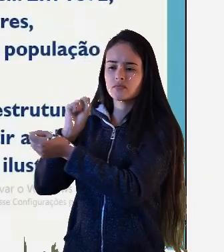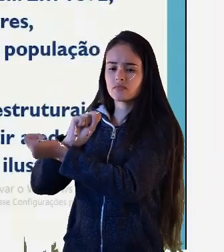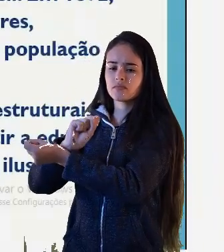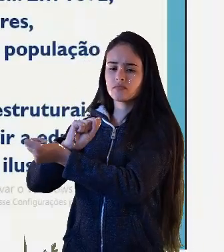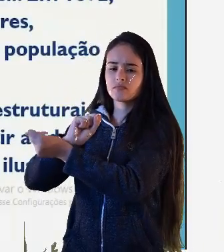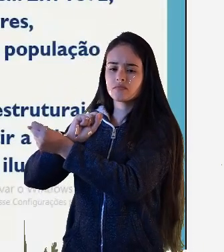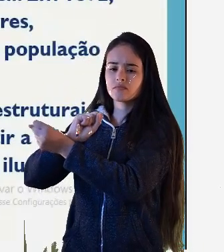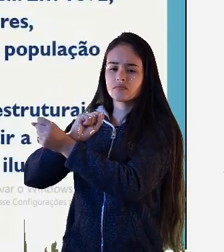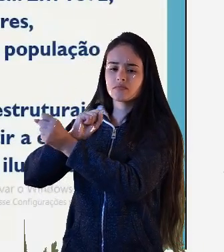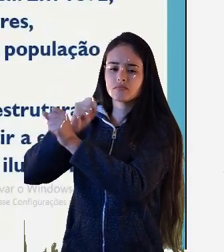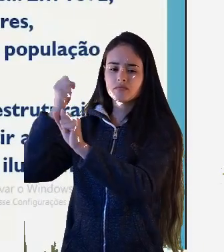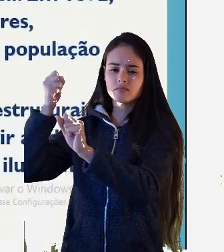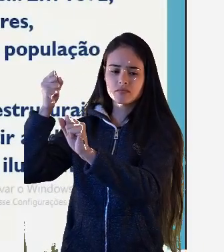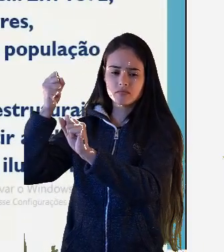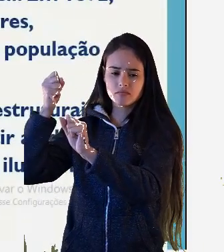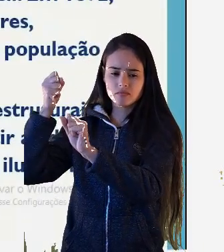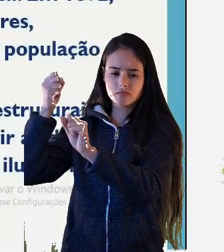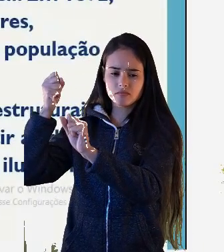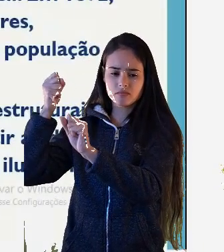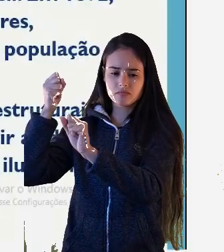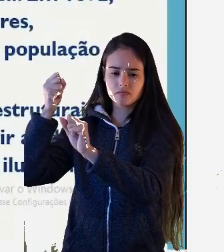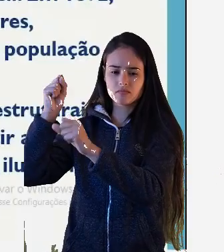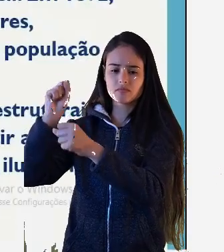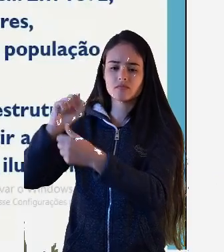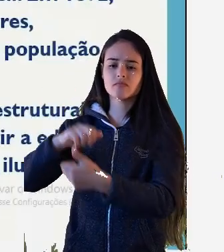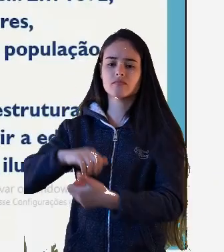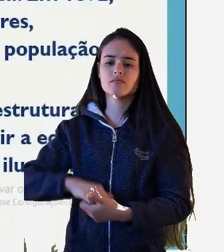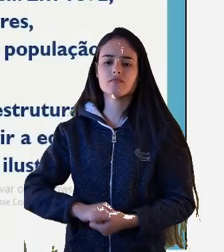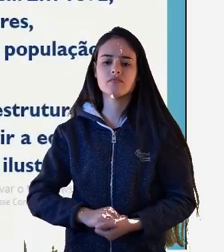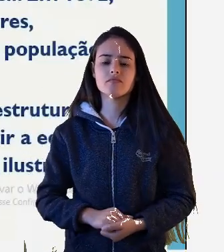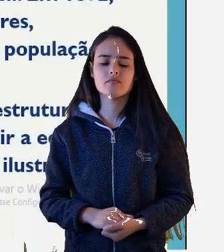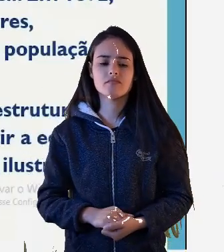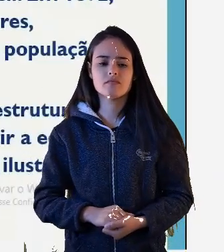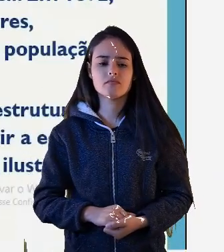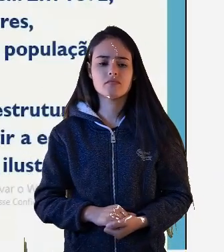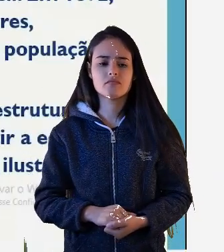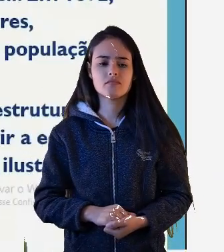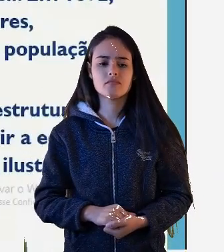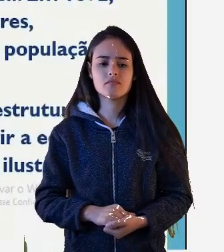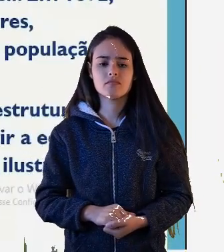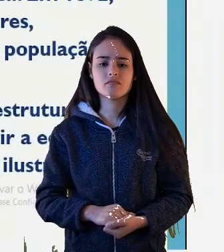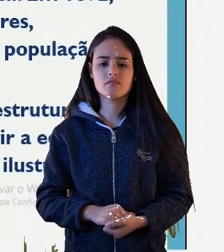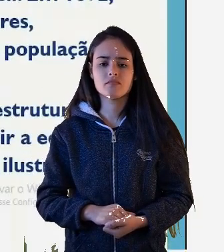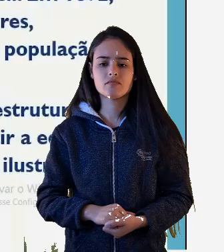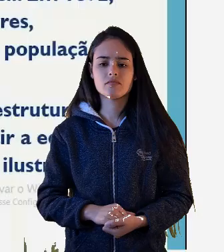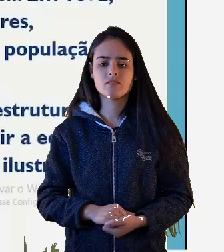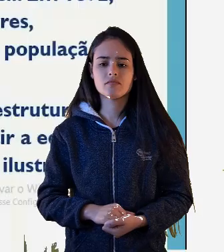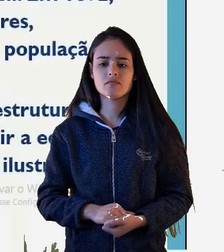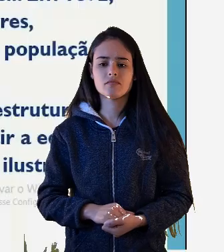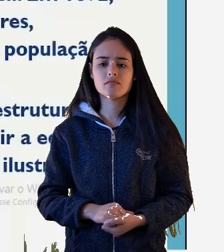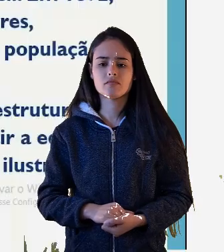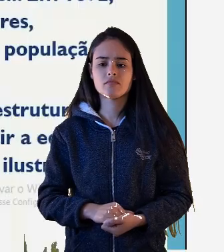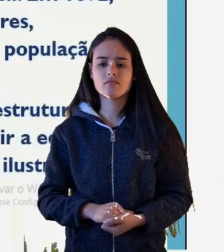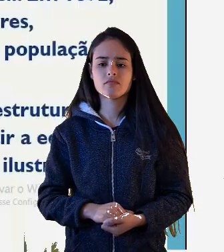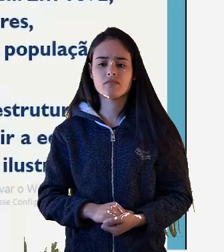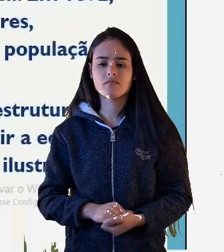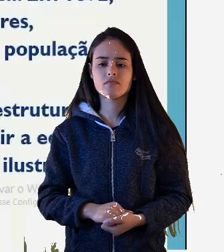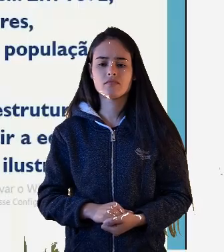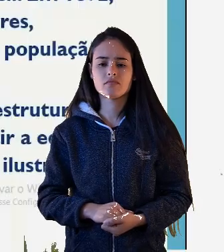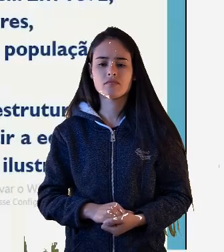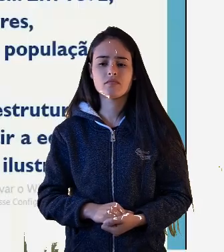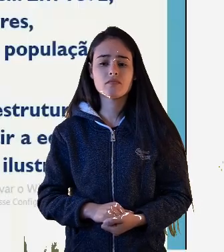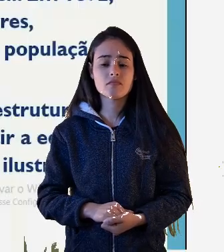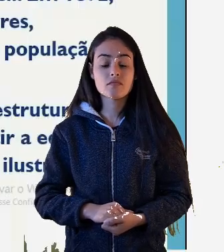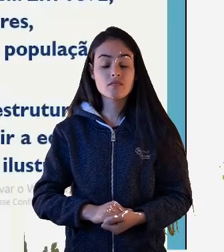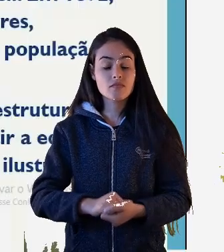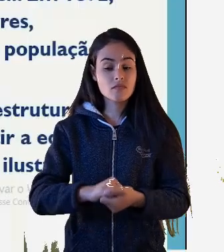né? Mesmo assim, essas pessoas enfrentavam barreiras estruturais. Então, a gente já via, né, o que seria a